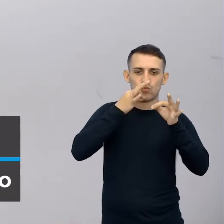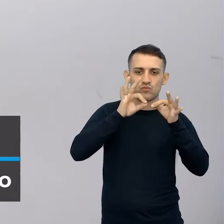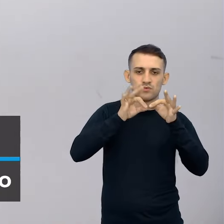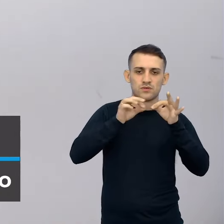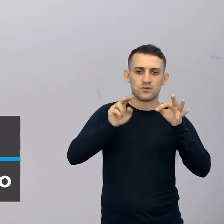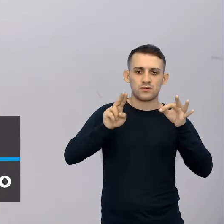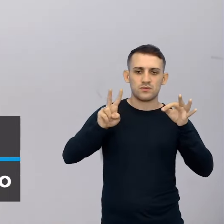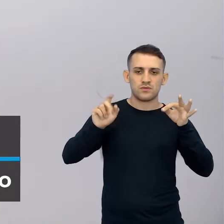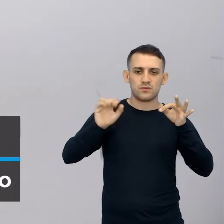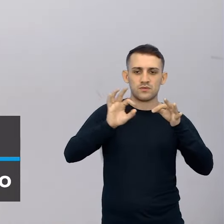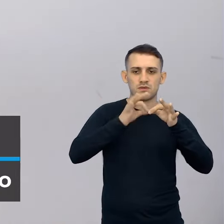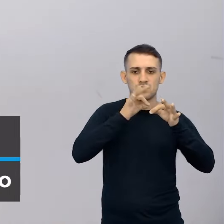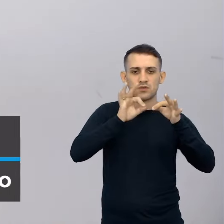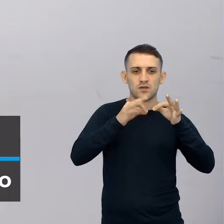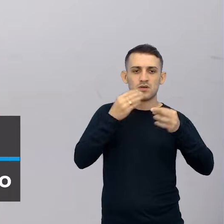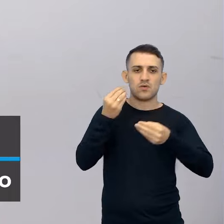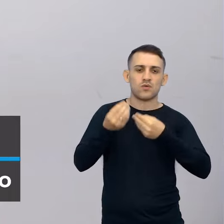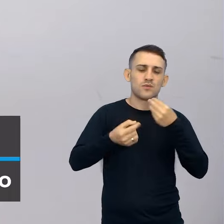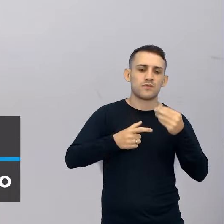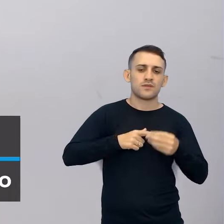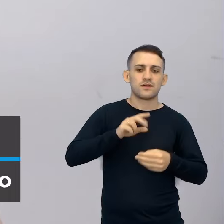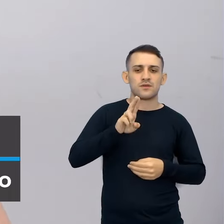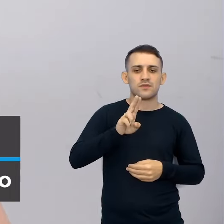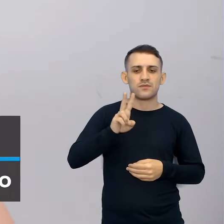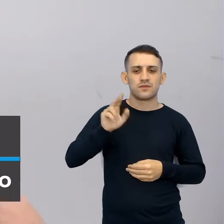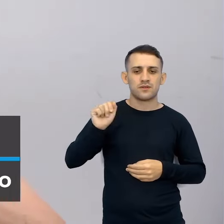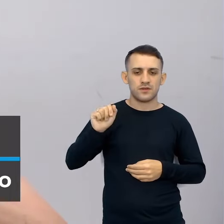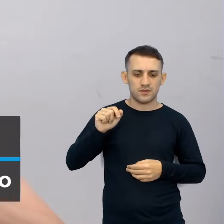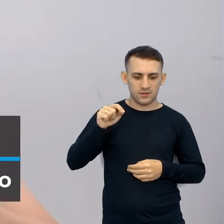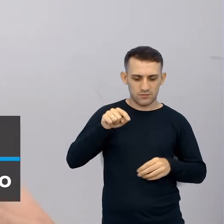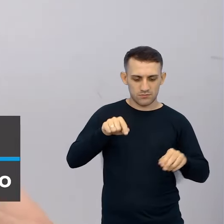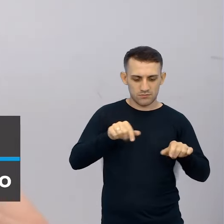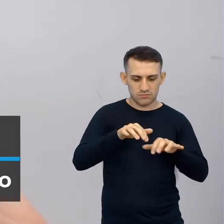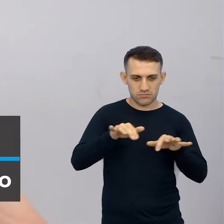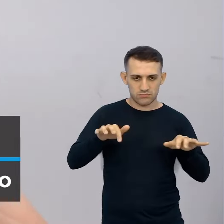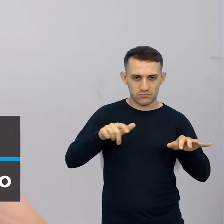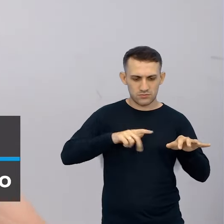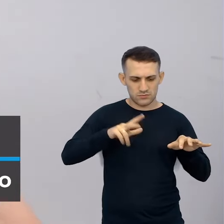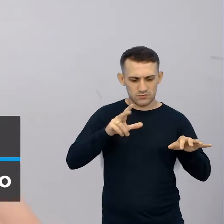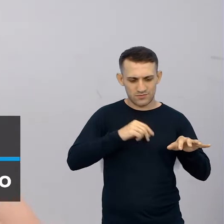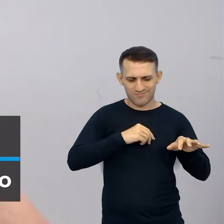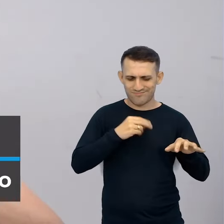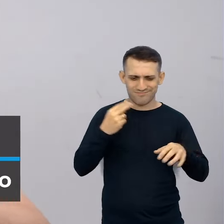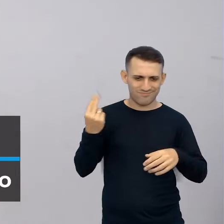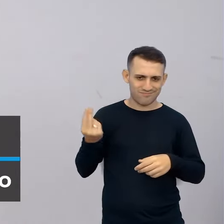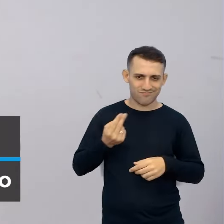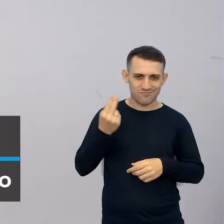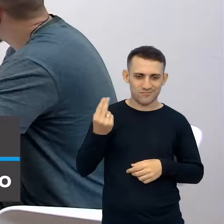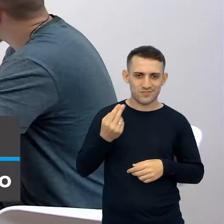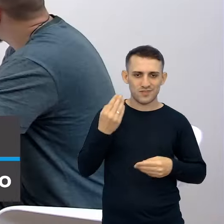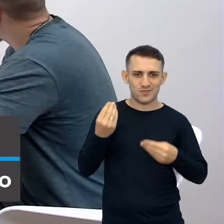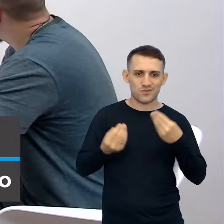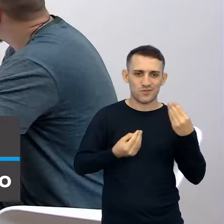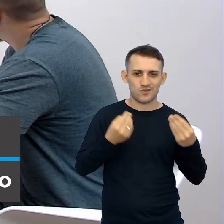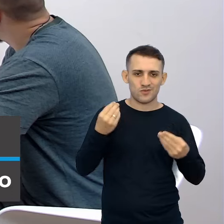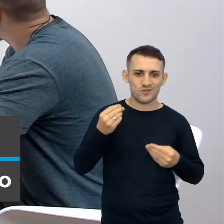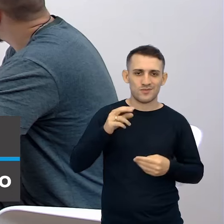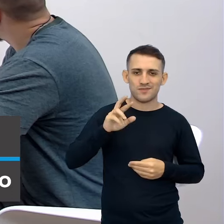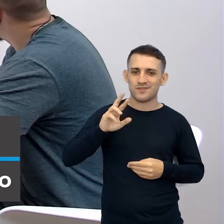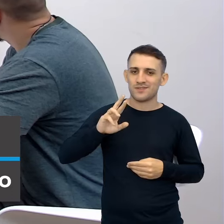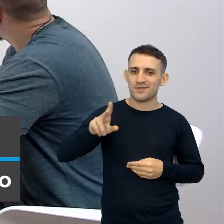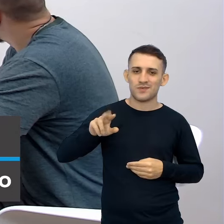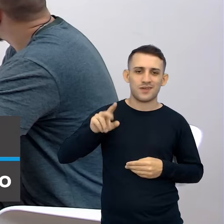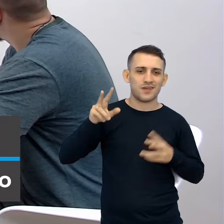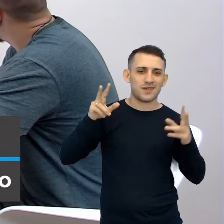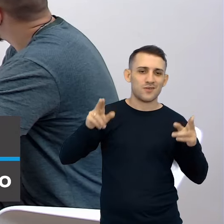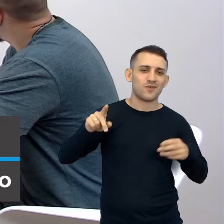aparece as letras UVA no teclado? A gente pede. Ele vai falar, nossa, isso aqui não forma, né? Não está na mesma ordem que